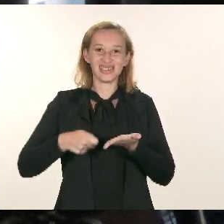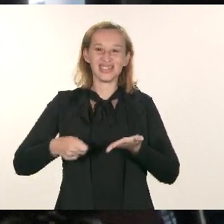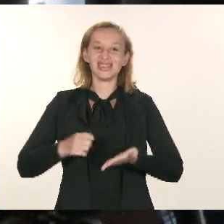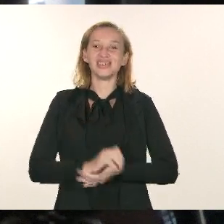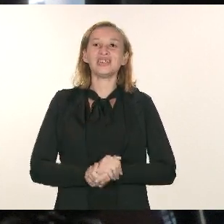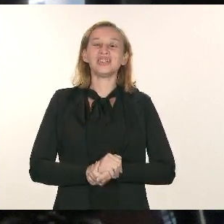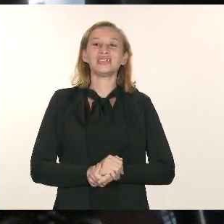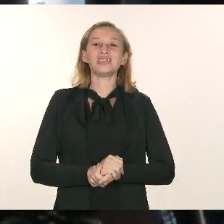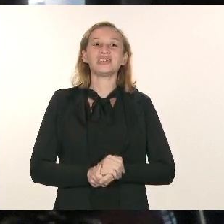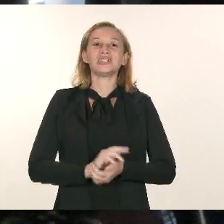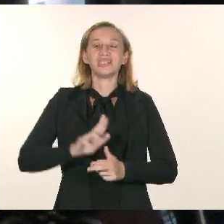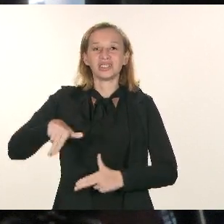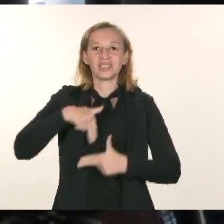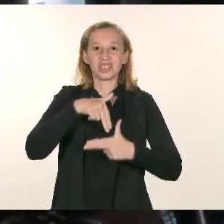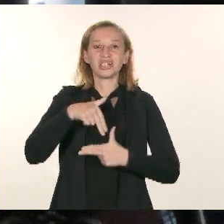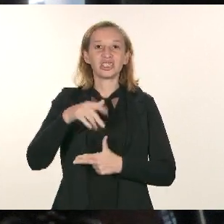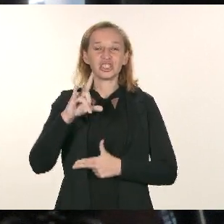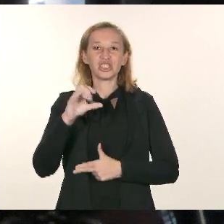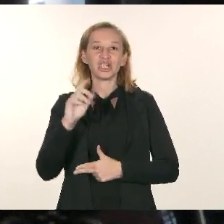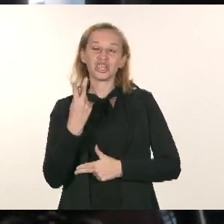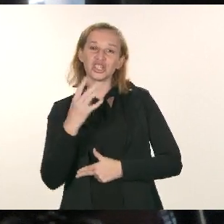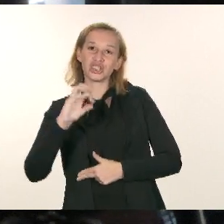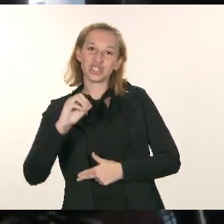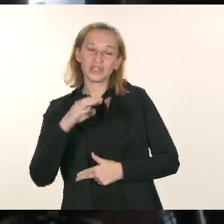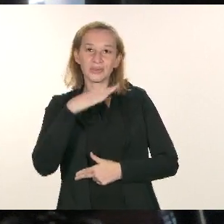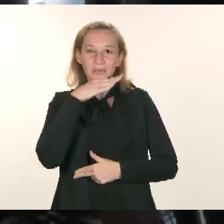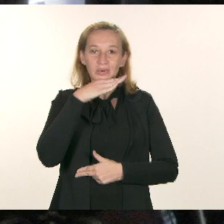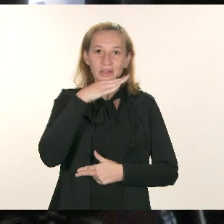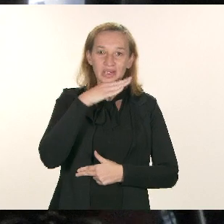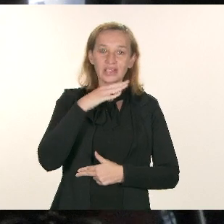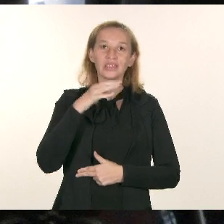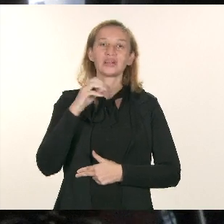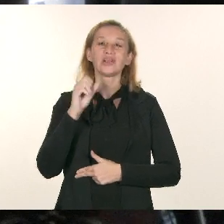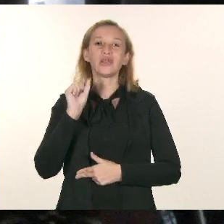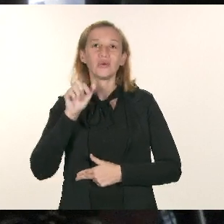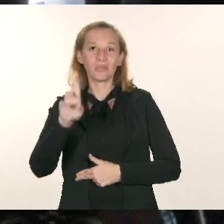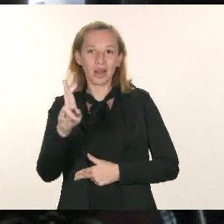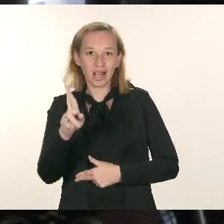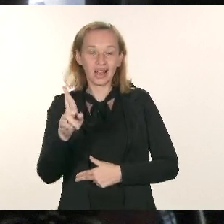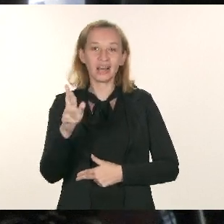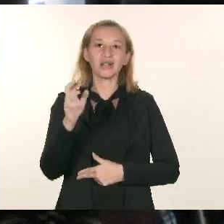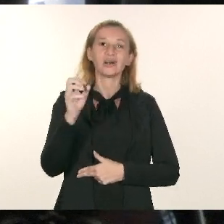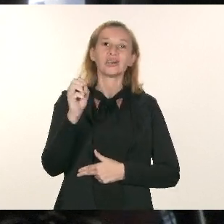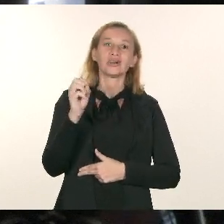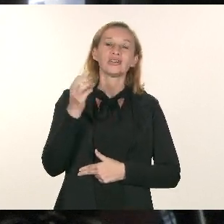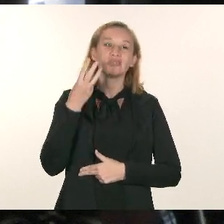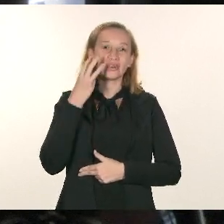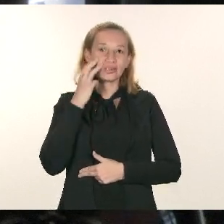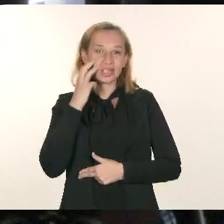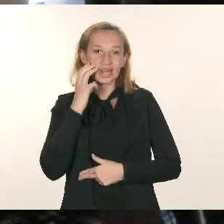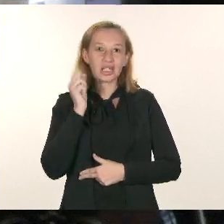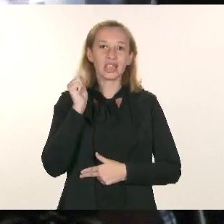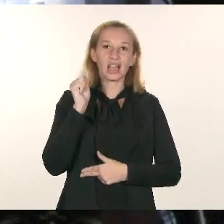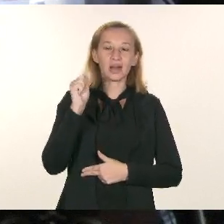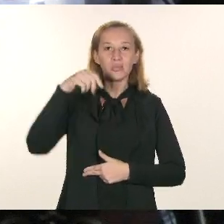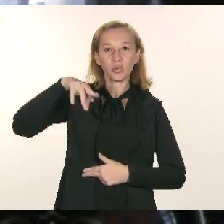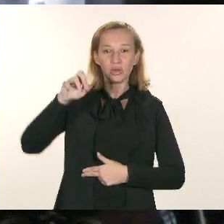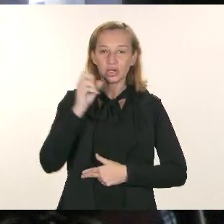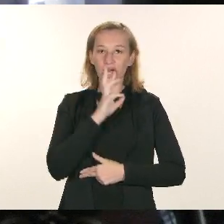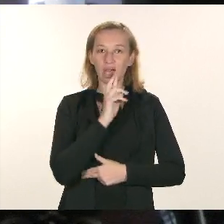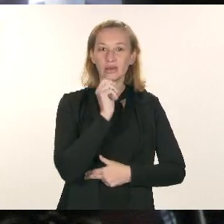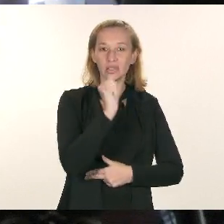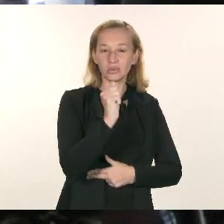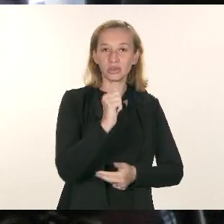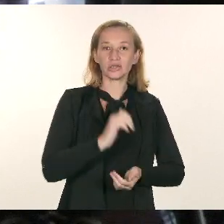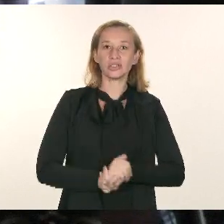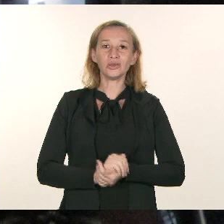é o Chiquinho, depois Luiz Paulo, Eliomar, Valdec e Rodrigo Amorim. Algum outro parlamentar que queira fazer a inscrição? Ok.